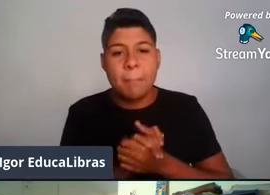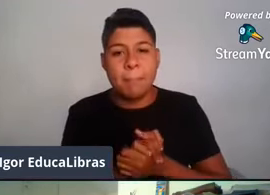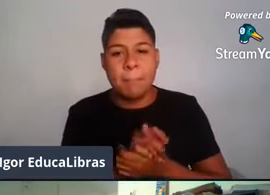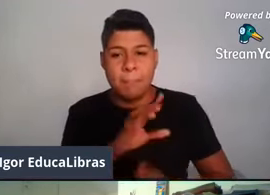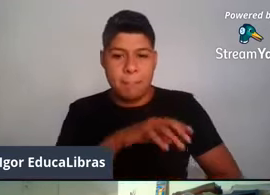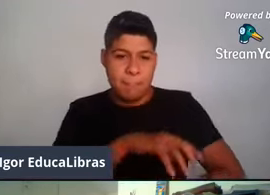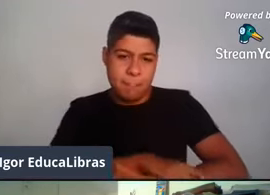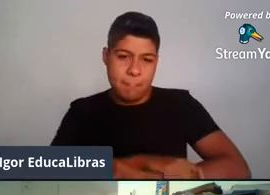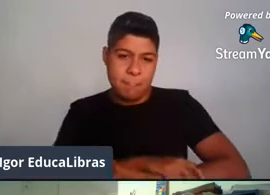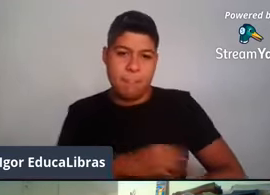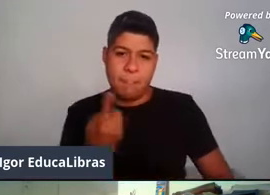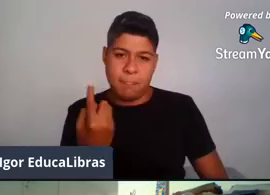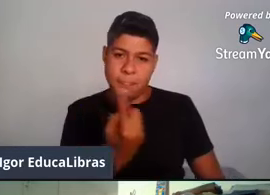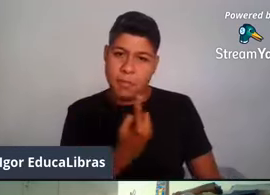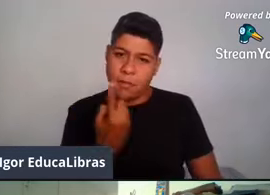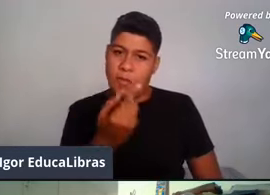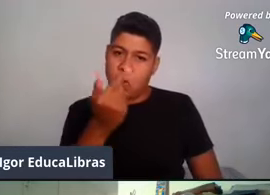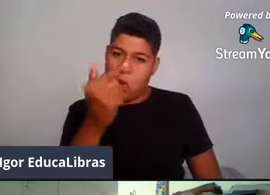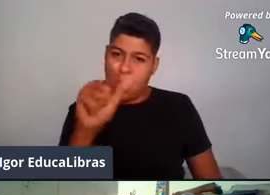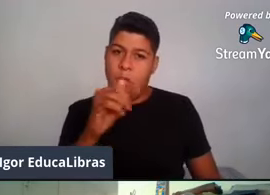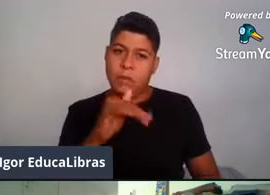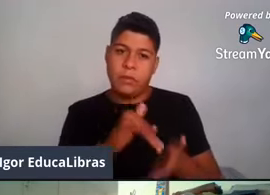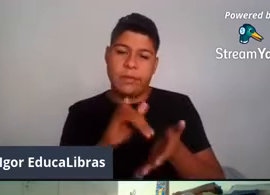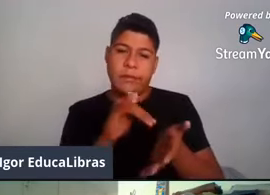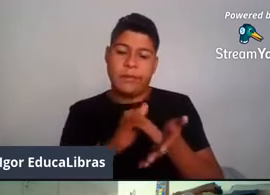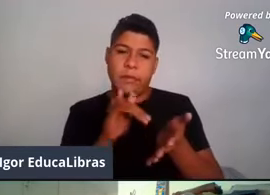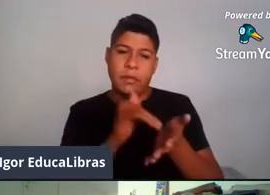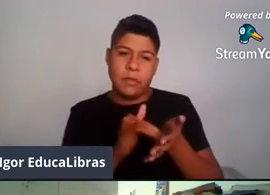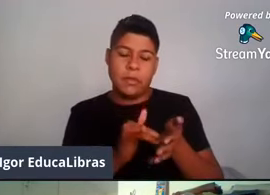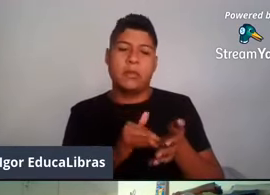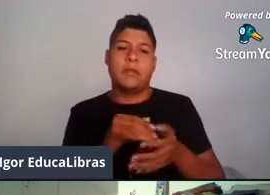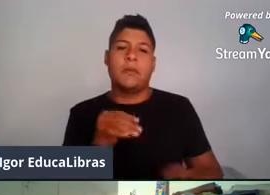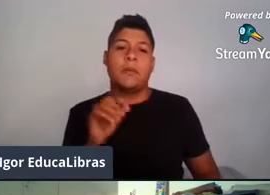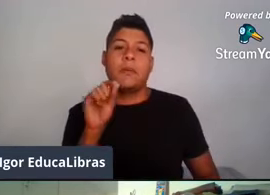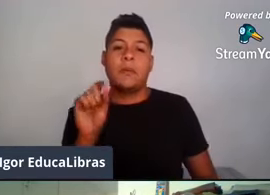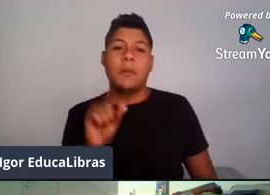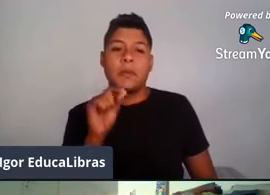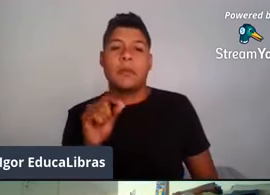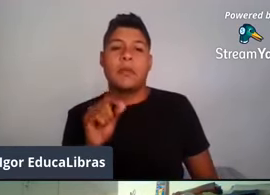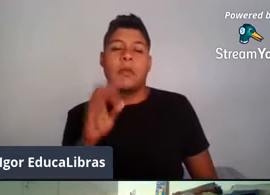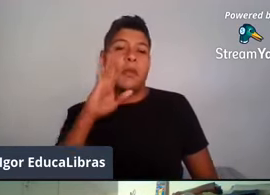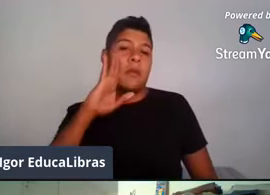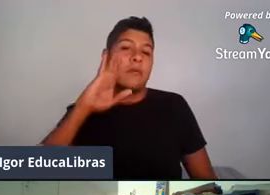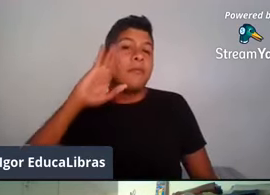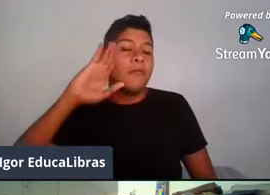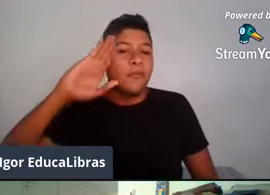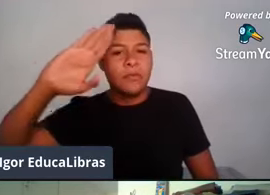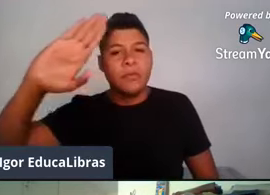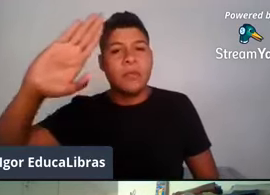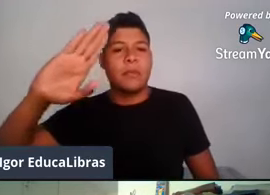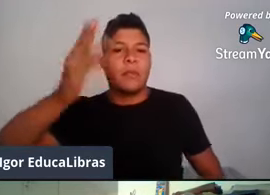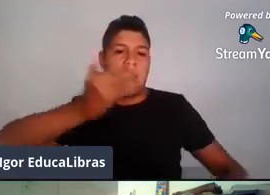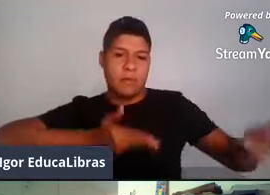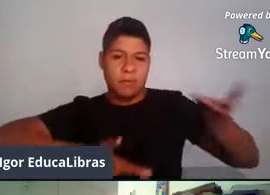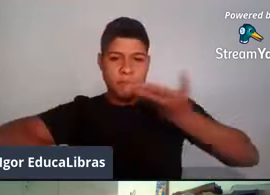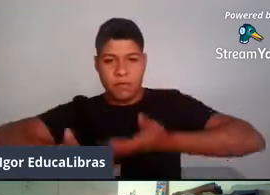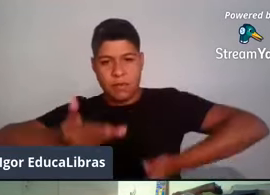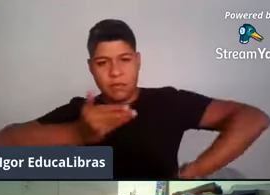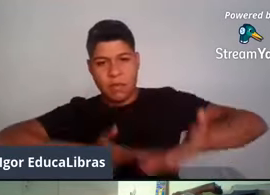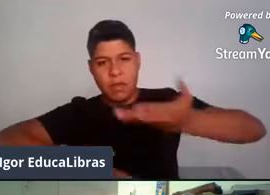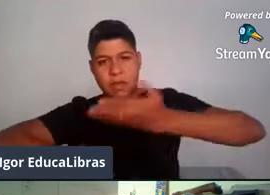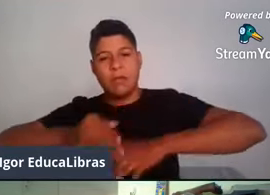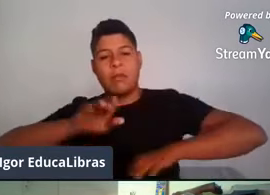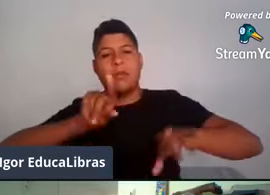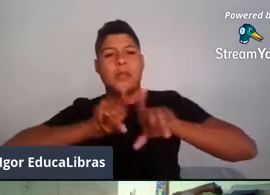parceria nossa com as outras secretarias, sem sombra de dúvida, tem sido fundamental. O envolvimento também